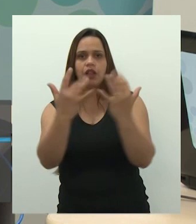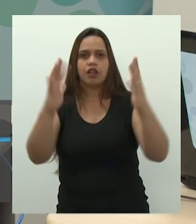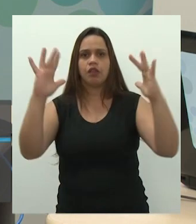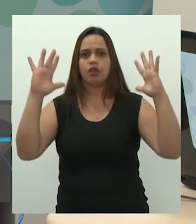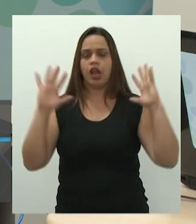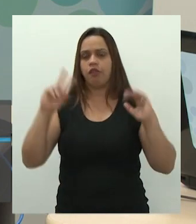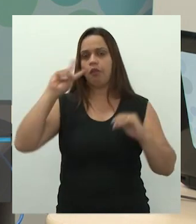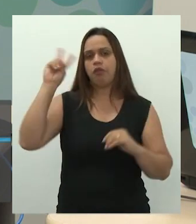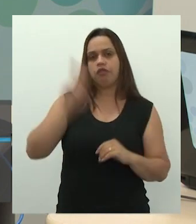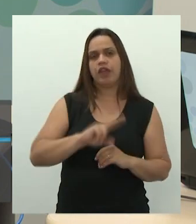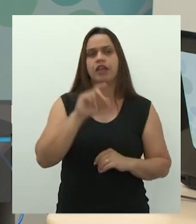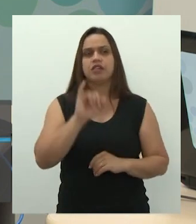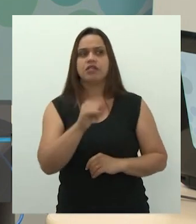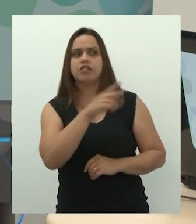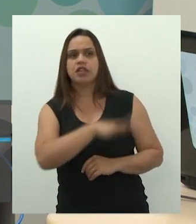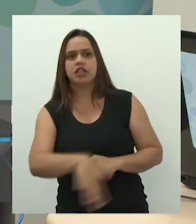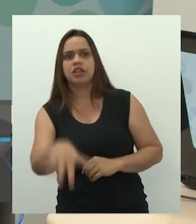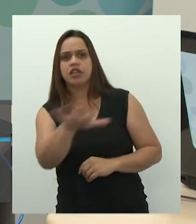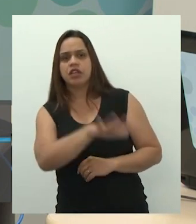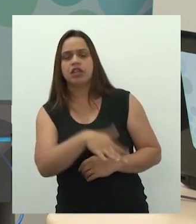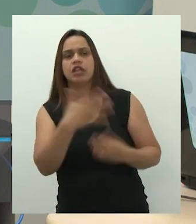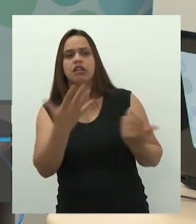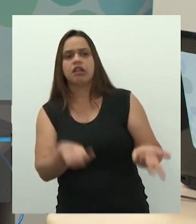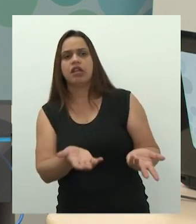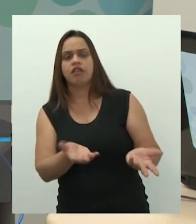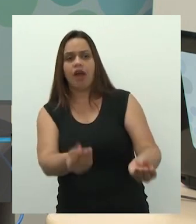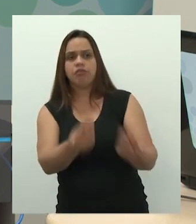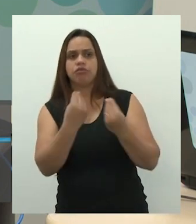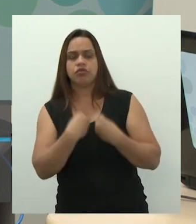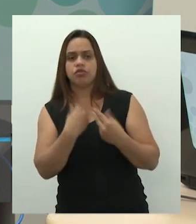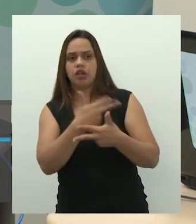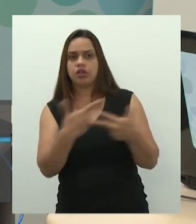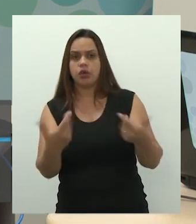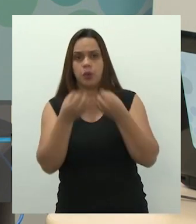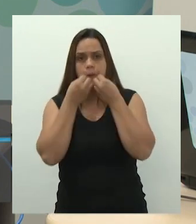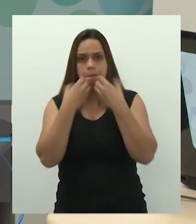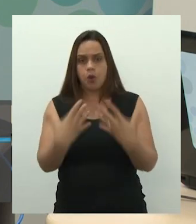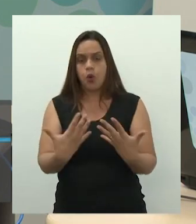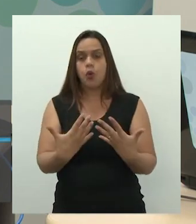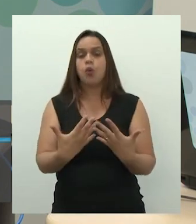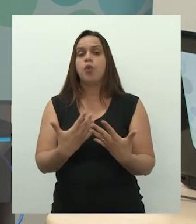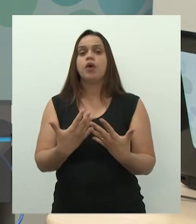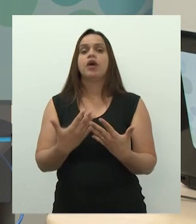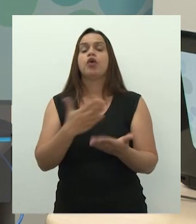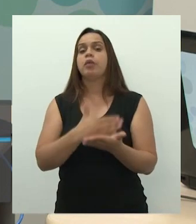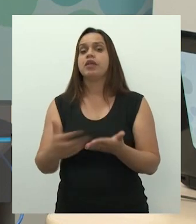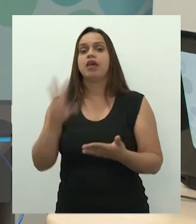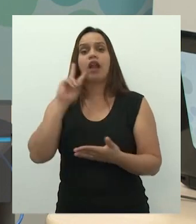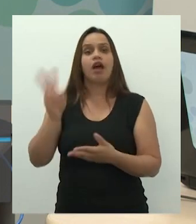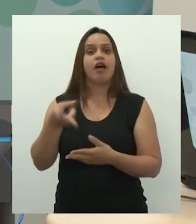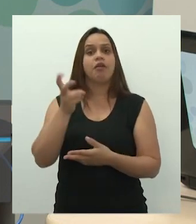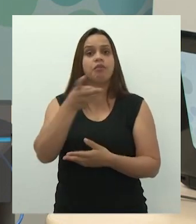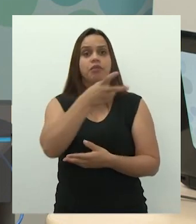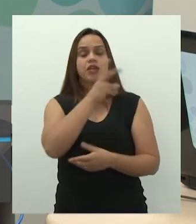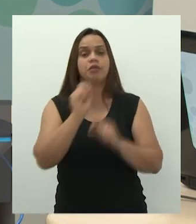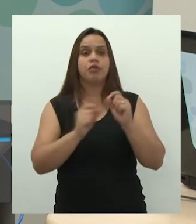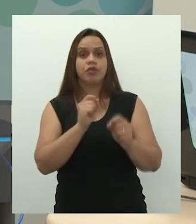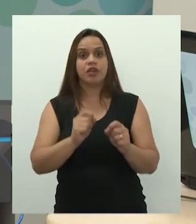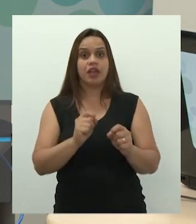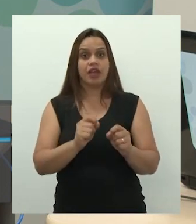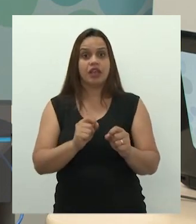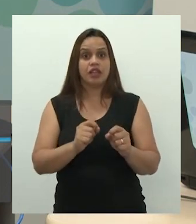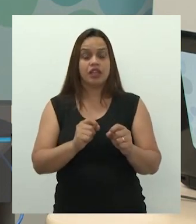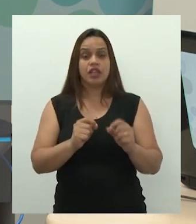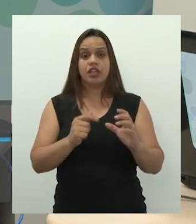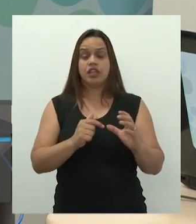esse rio realmente vai nos proporcionar algo de bom. Começaram a ver que esses ciclos eram perenes,